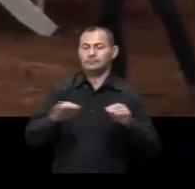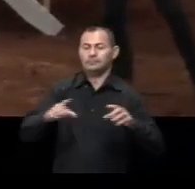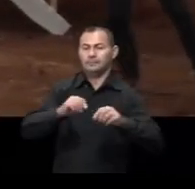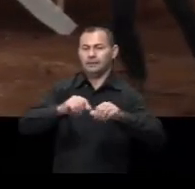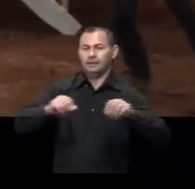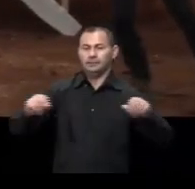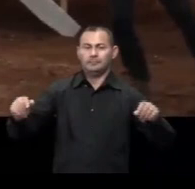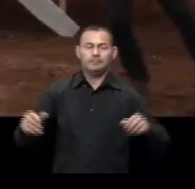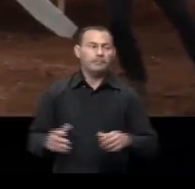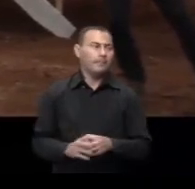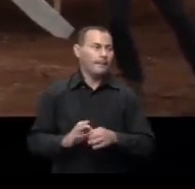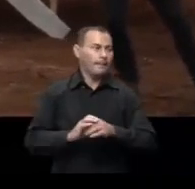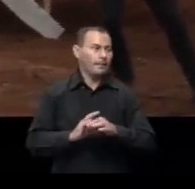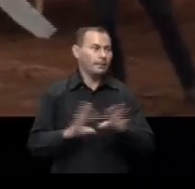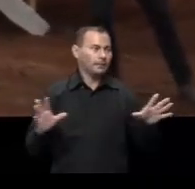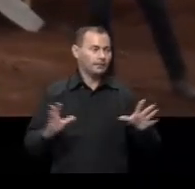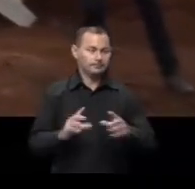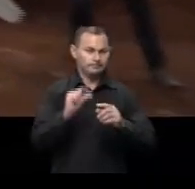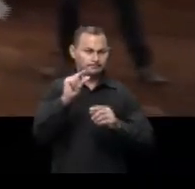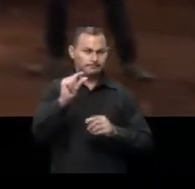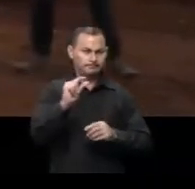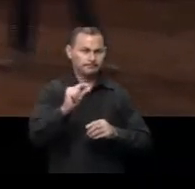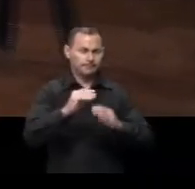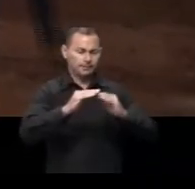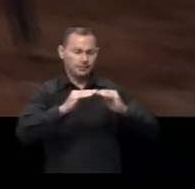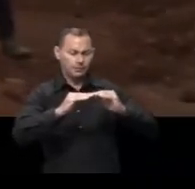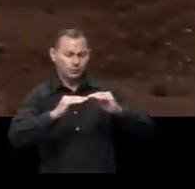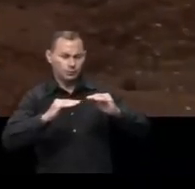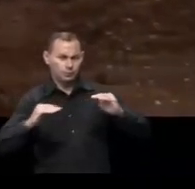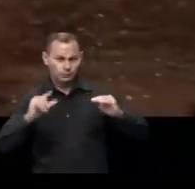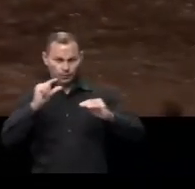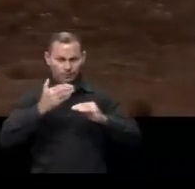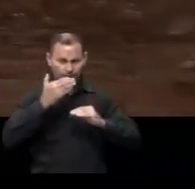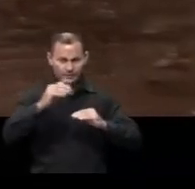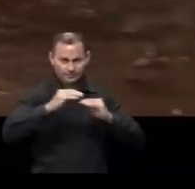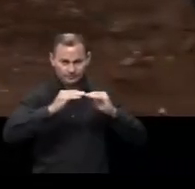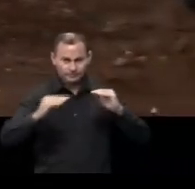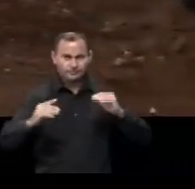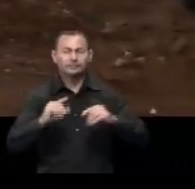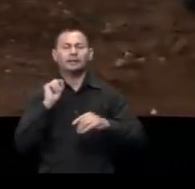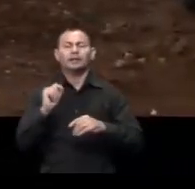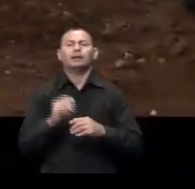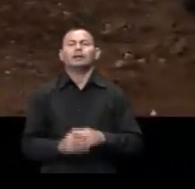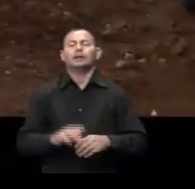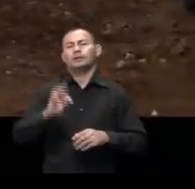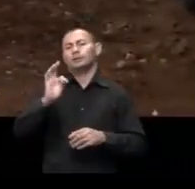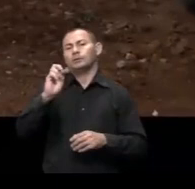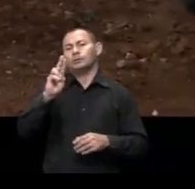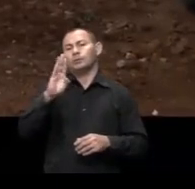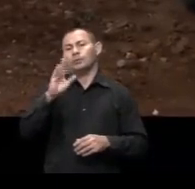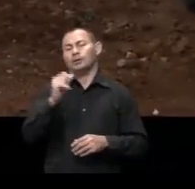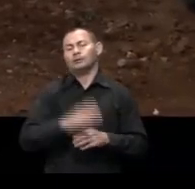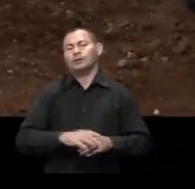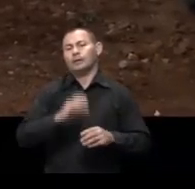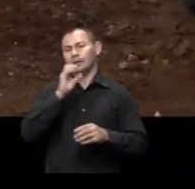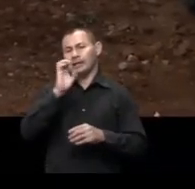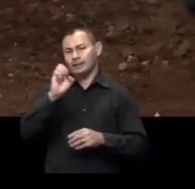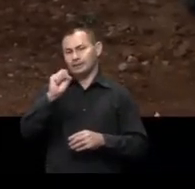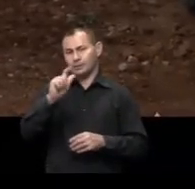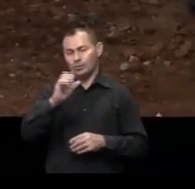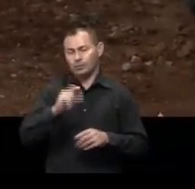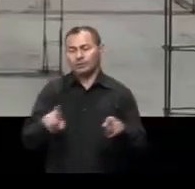o terreno e deixa uma pequena caidinha para frente. Interessante isso para quê? Para tubulação de esgoto,